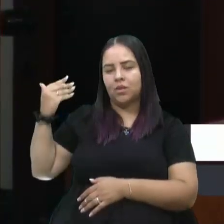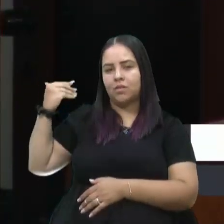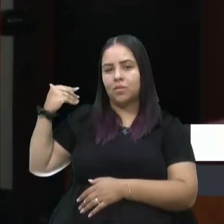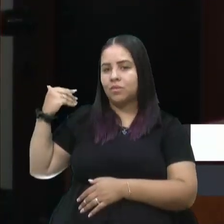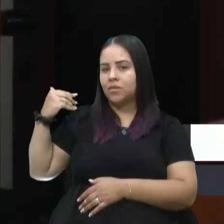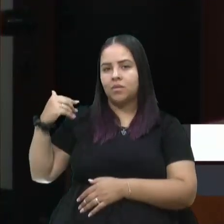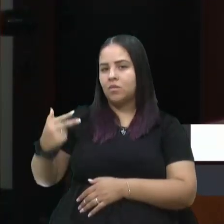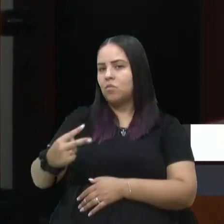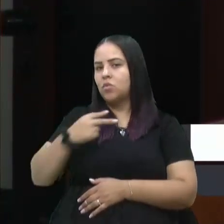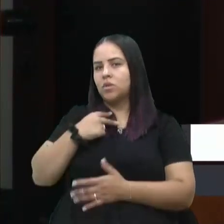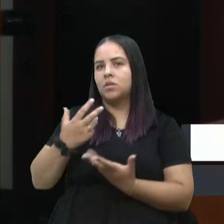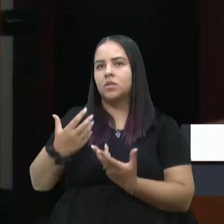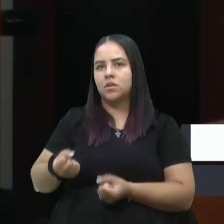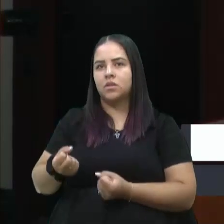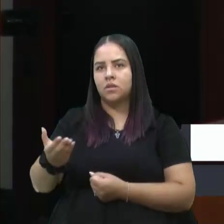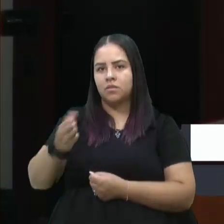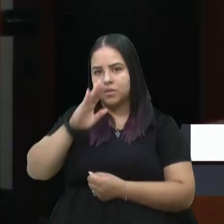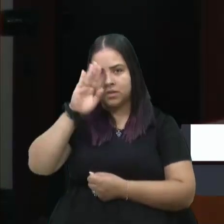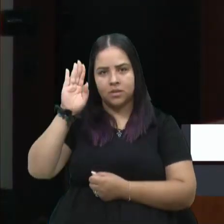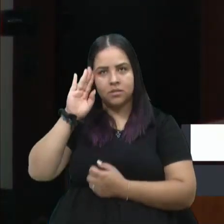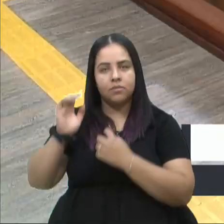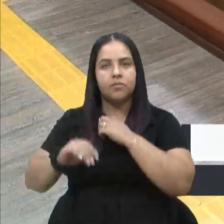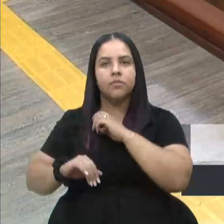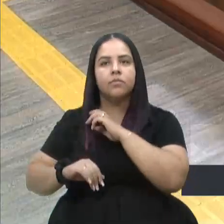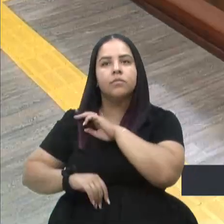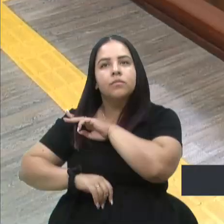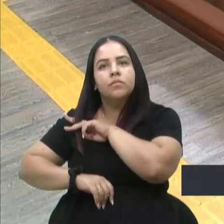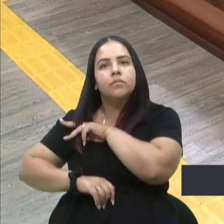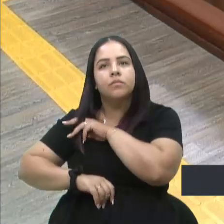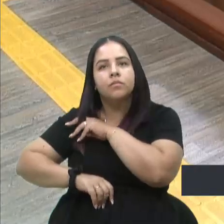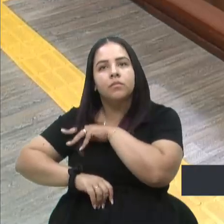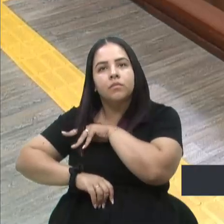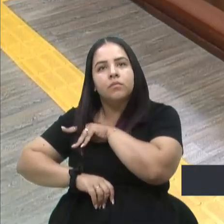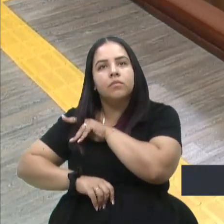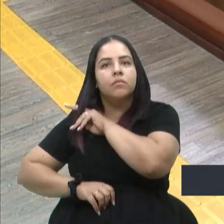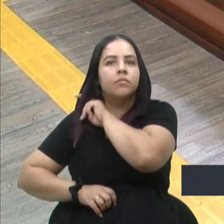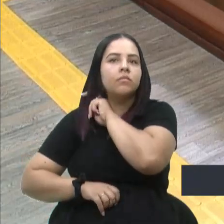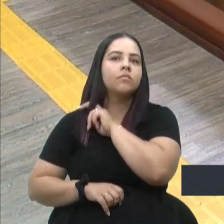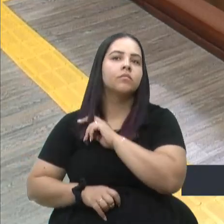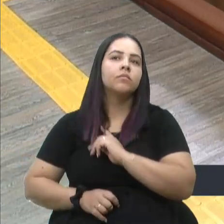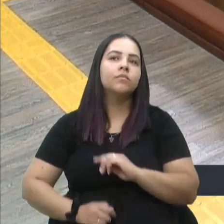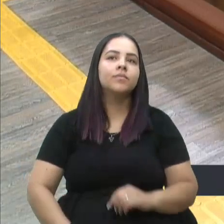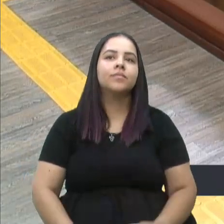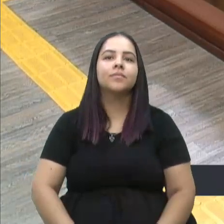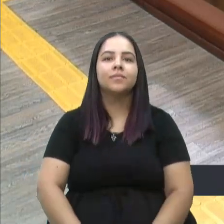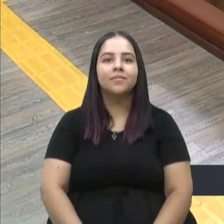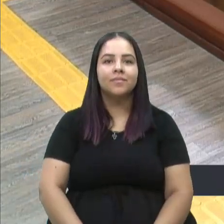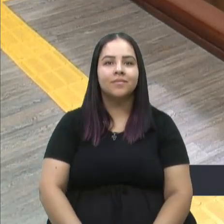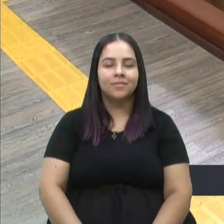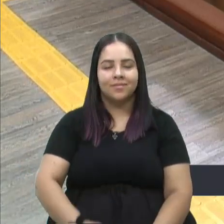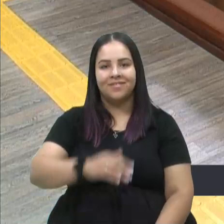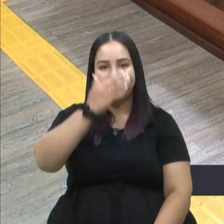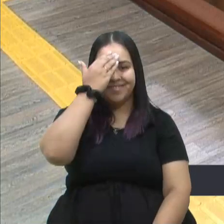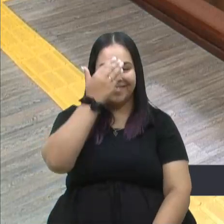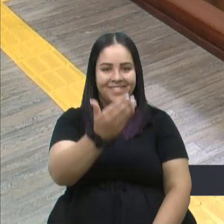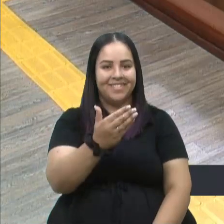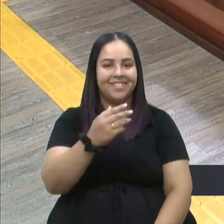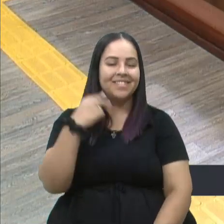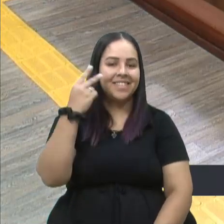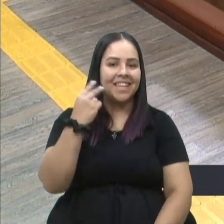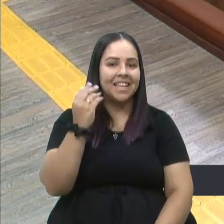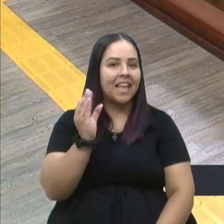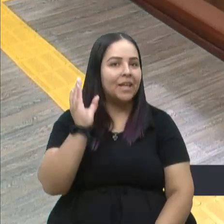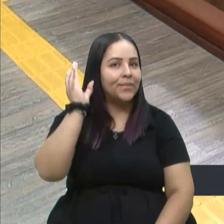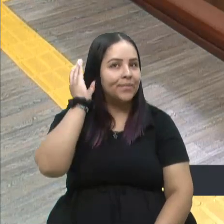Com a parte do vereador Bressan, um minutinho, mas eu te concedo. Obrigado, vereador